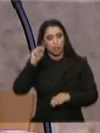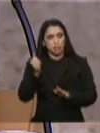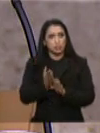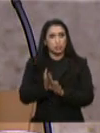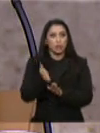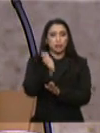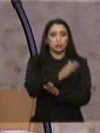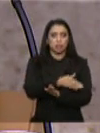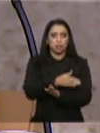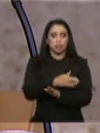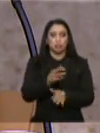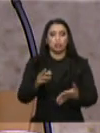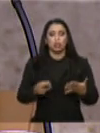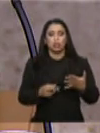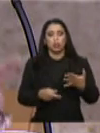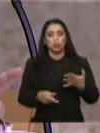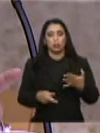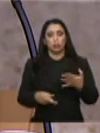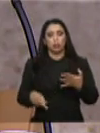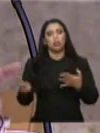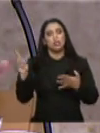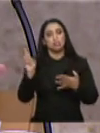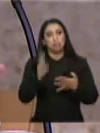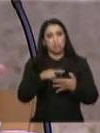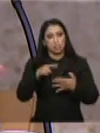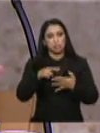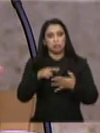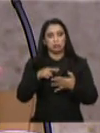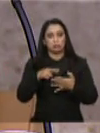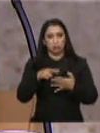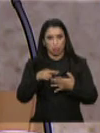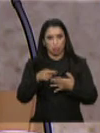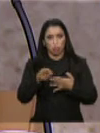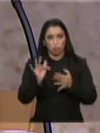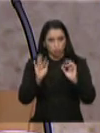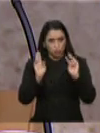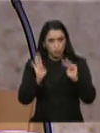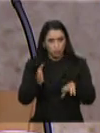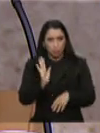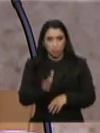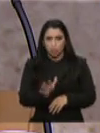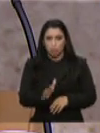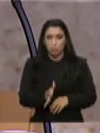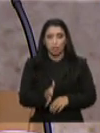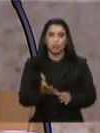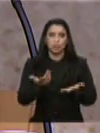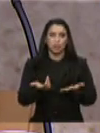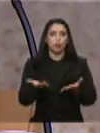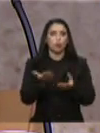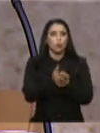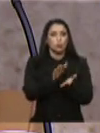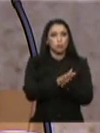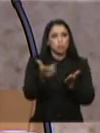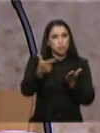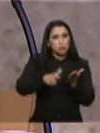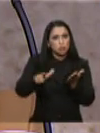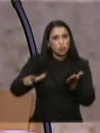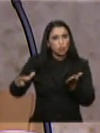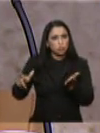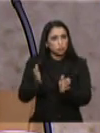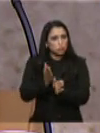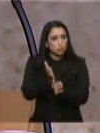anterior transitada em julgado em sentido contrário. Tais precedentes não